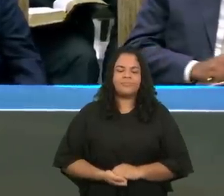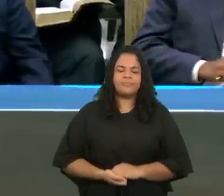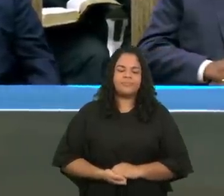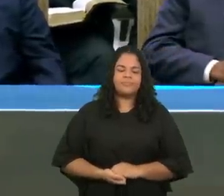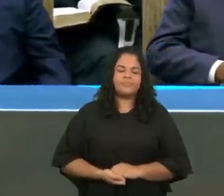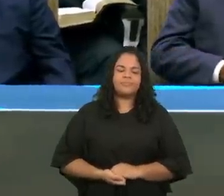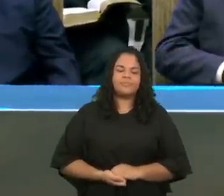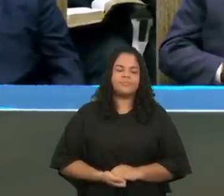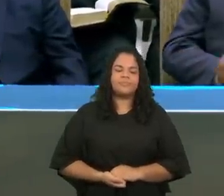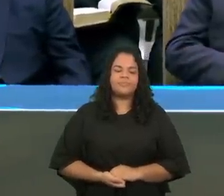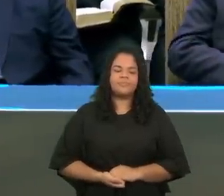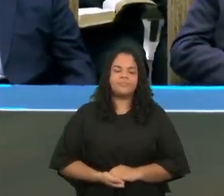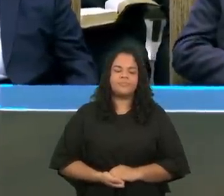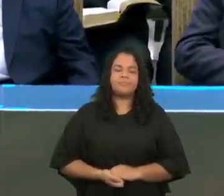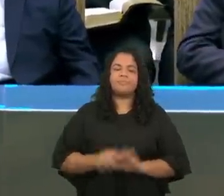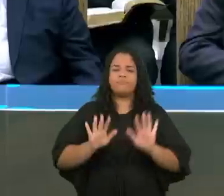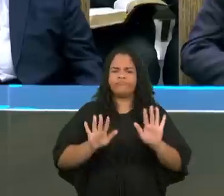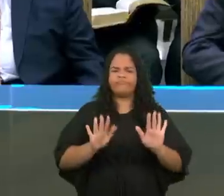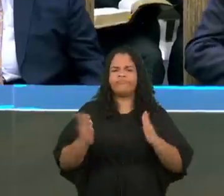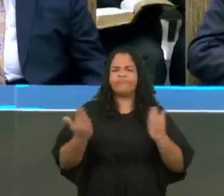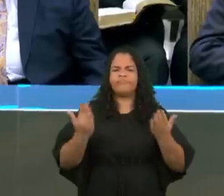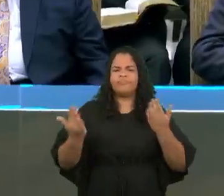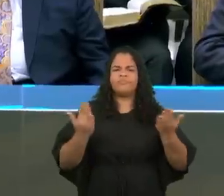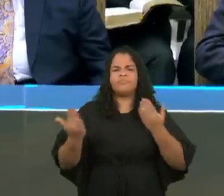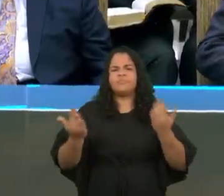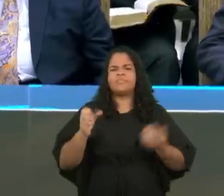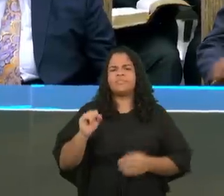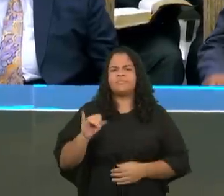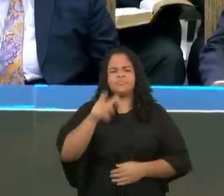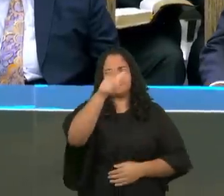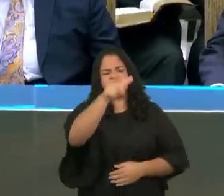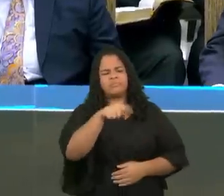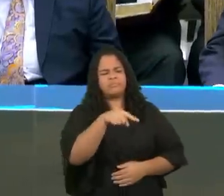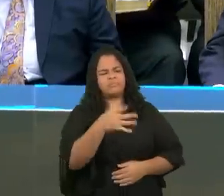pessoa que está doente? O que é que você faz?